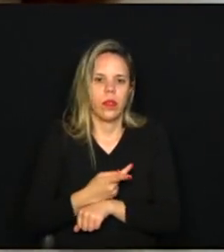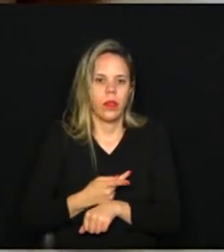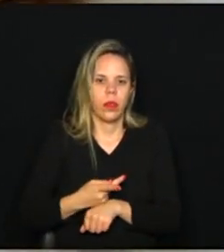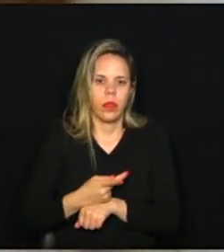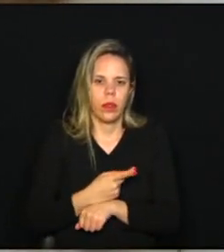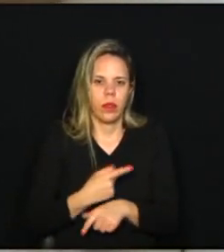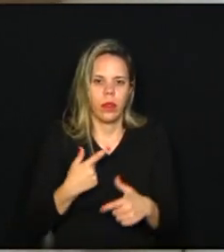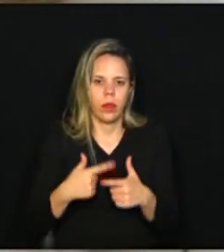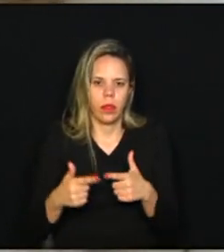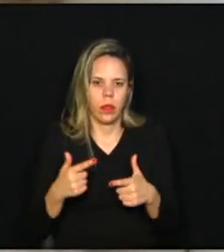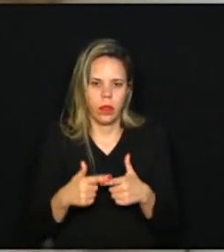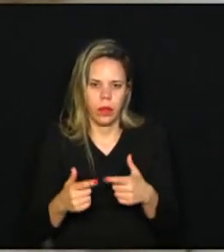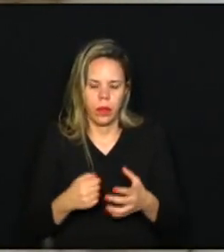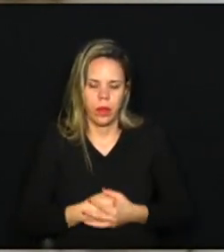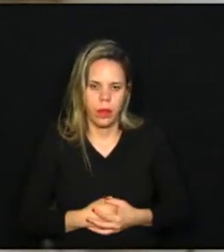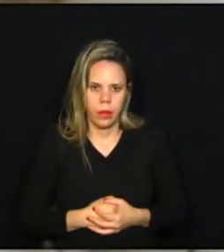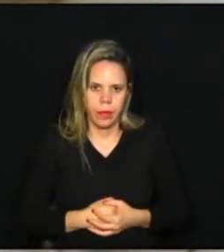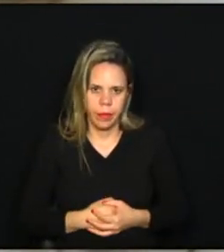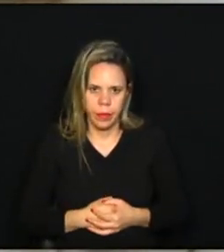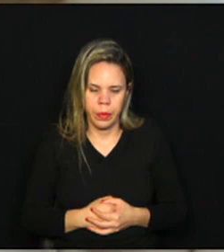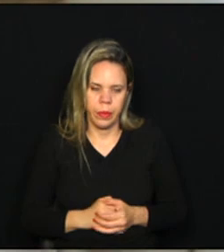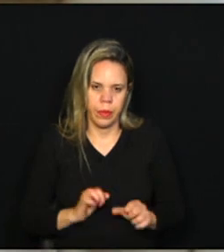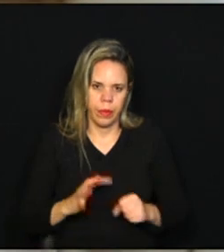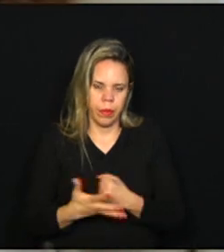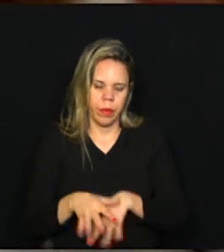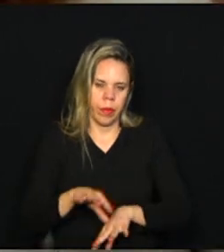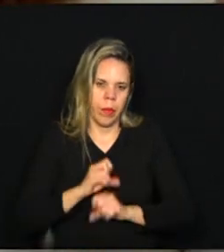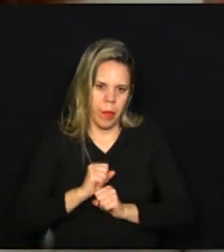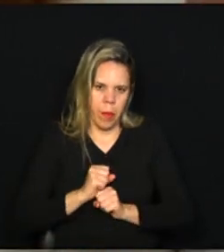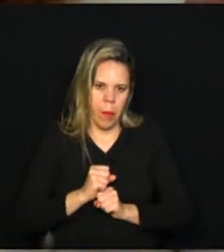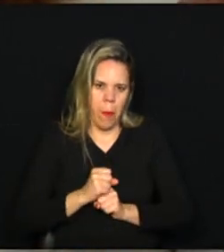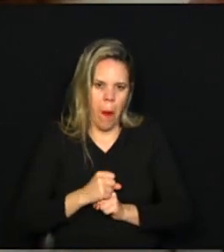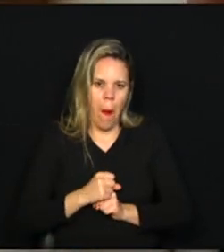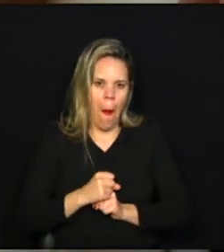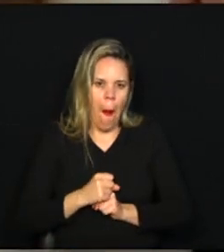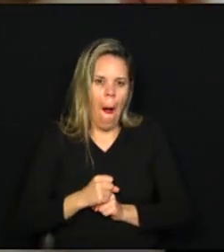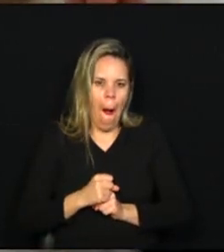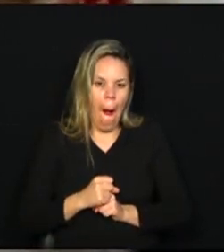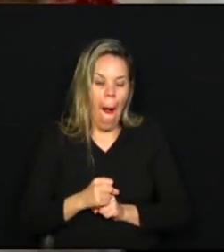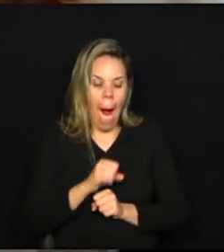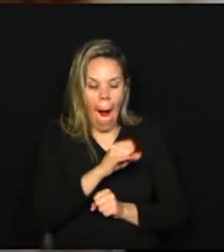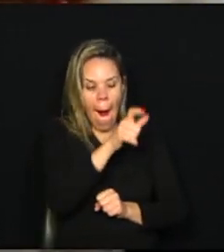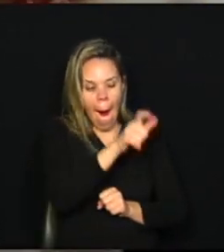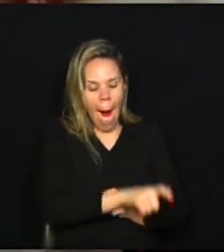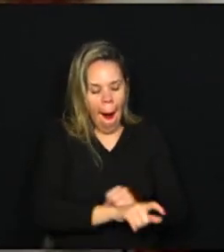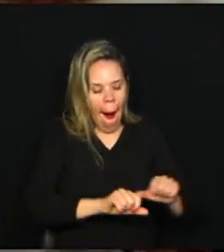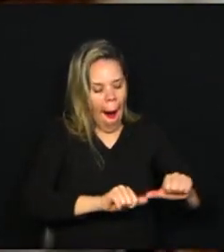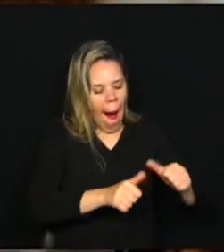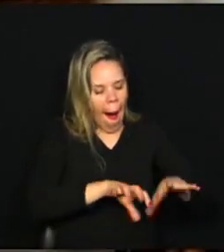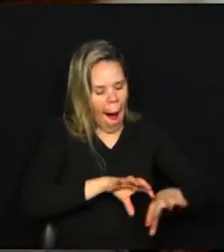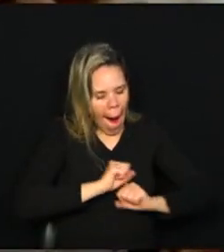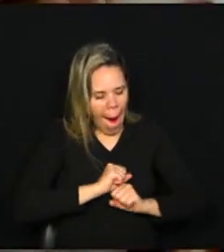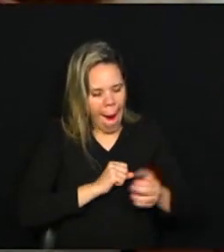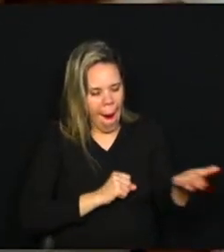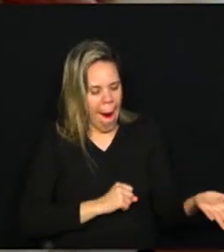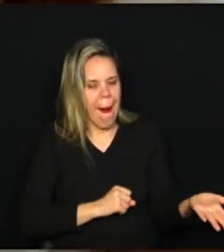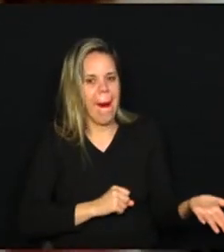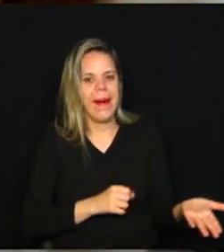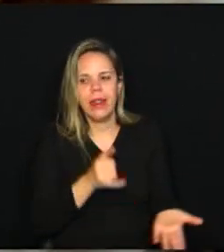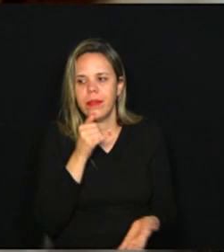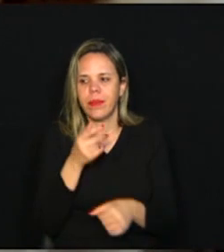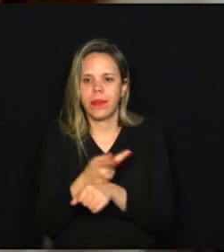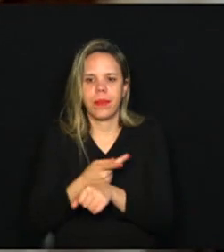casos de Covid a partir de um caso positivo, né? A gente não pode procurar